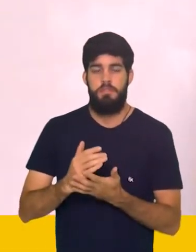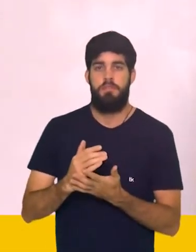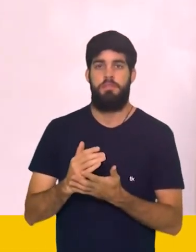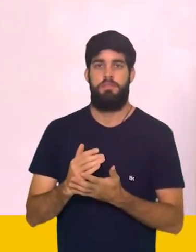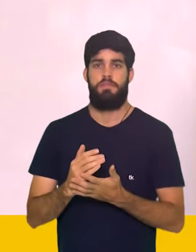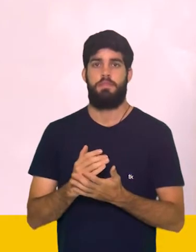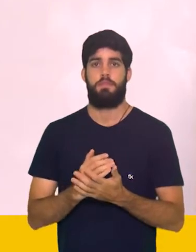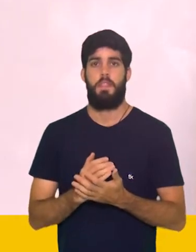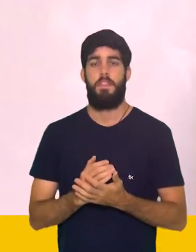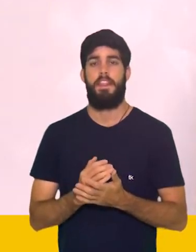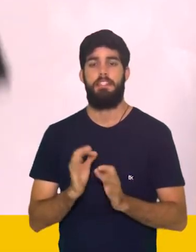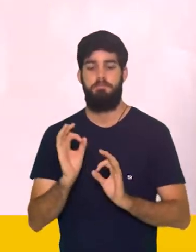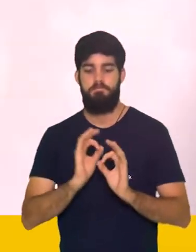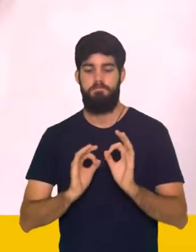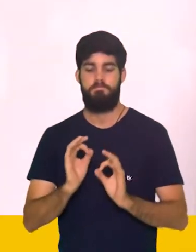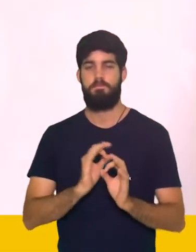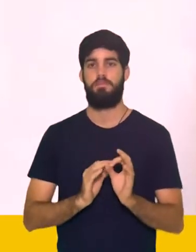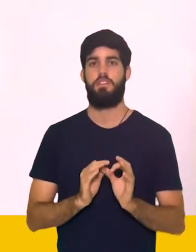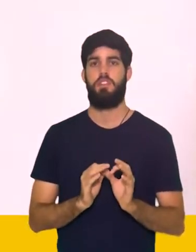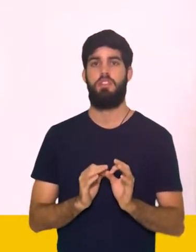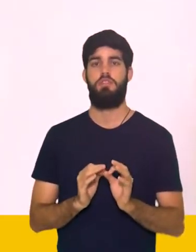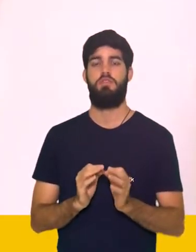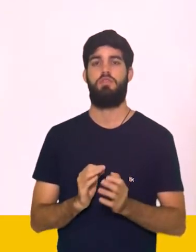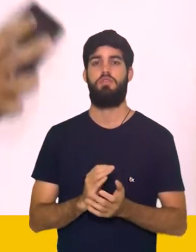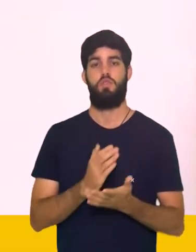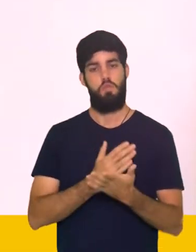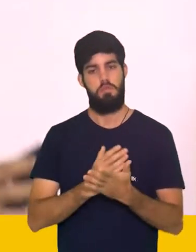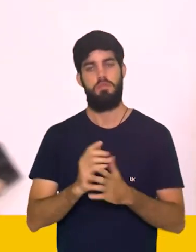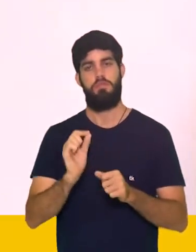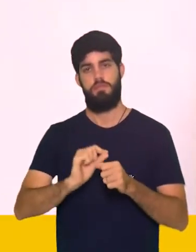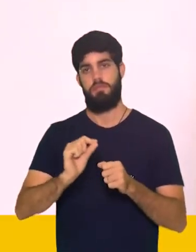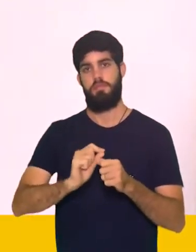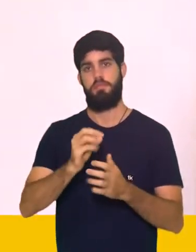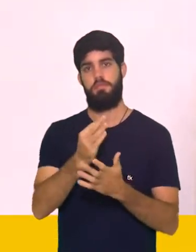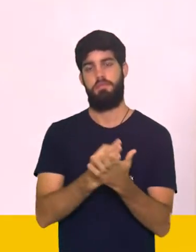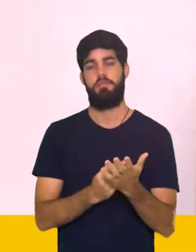seu rascunho, para começar a fazer o seu texto.